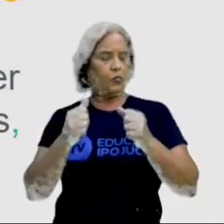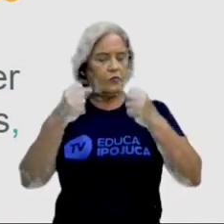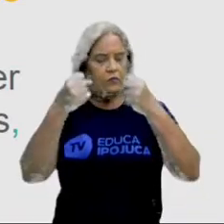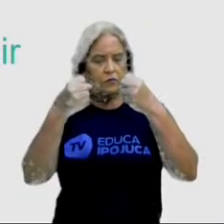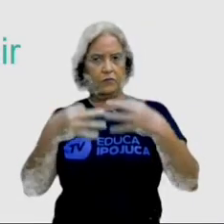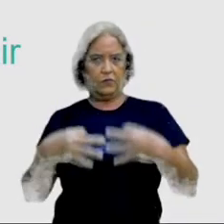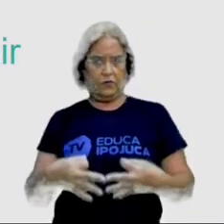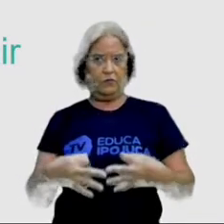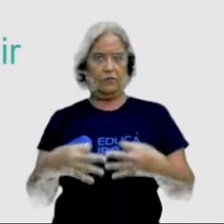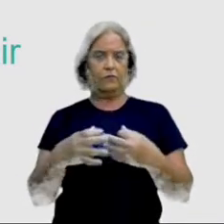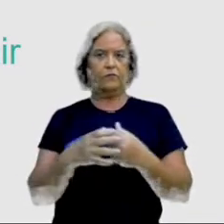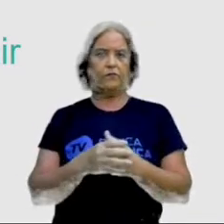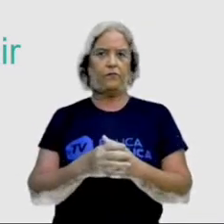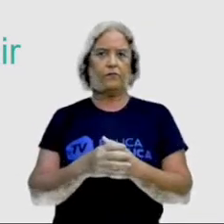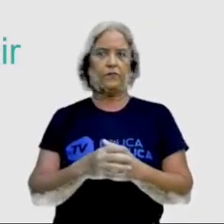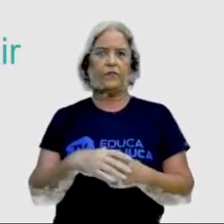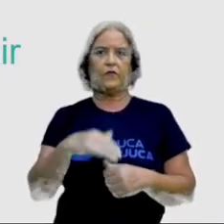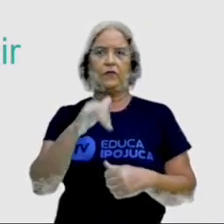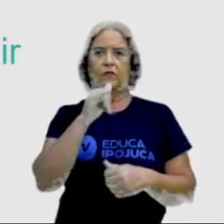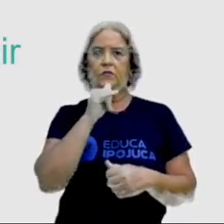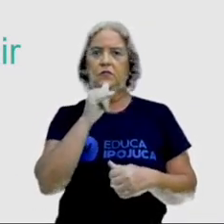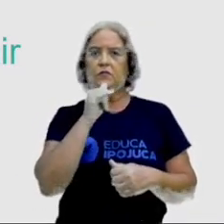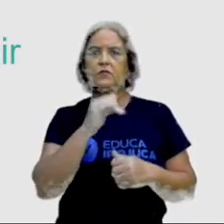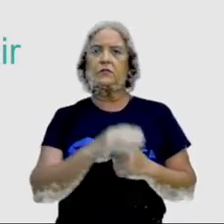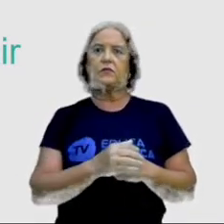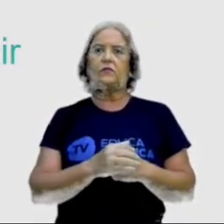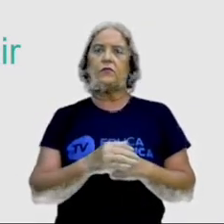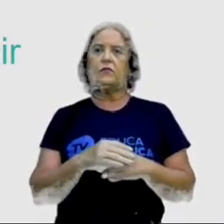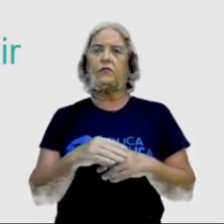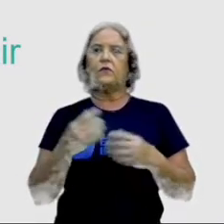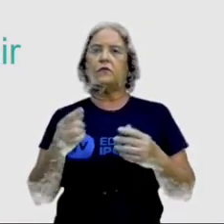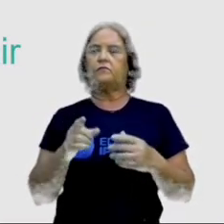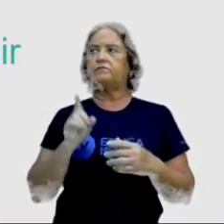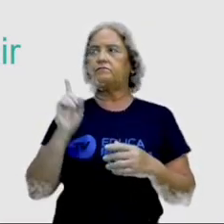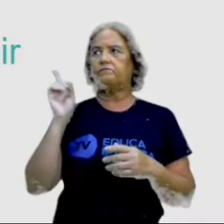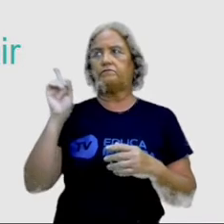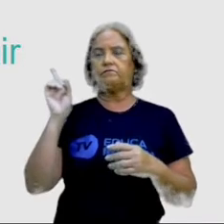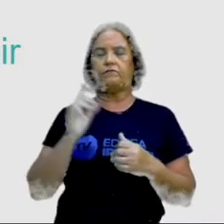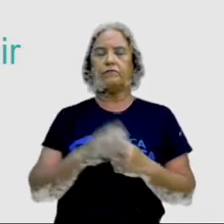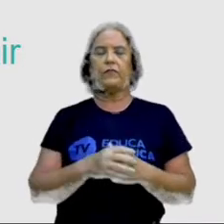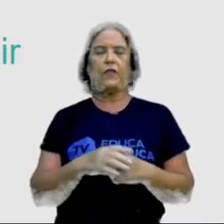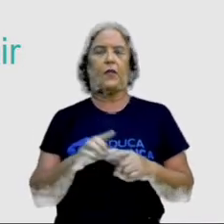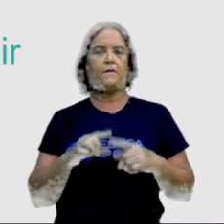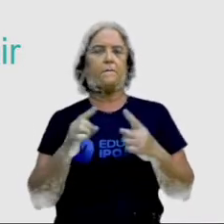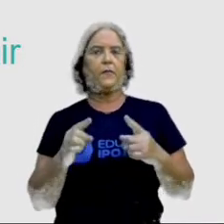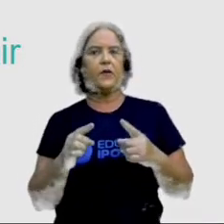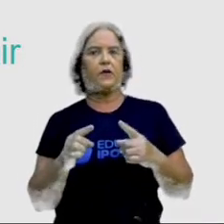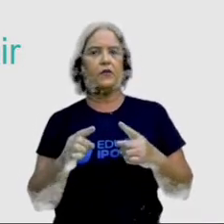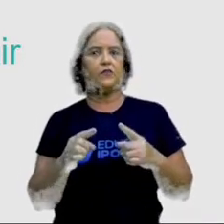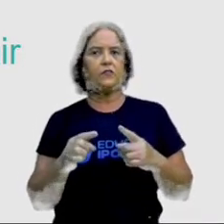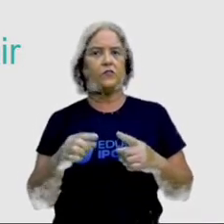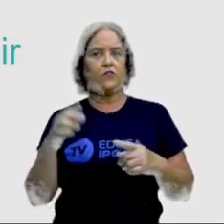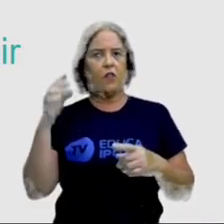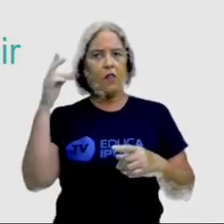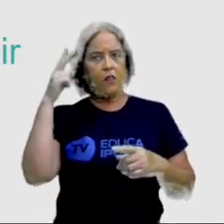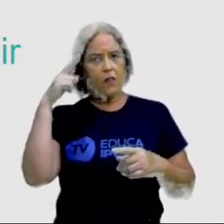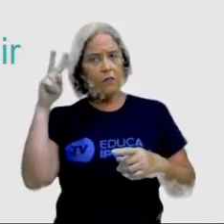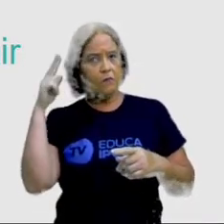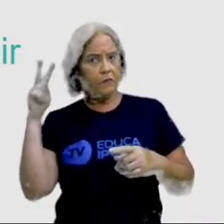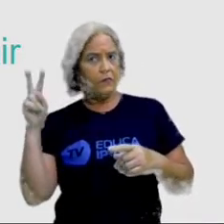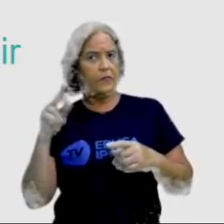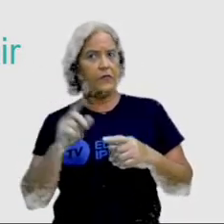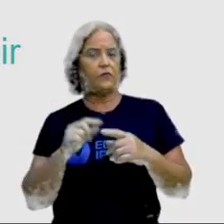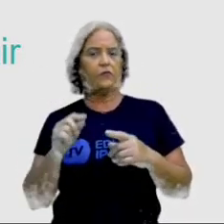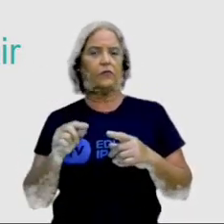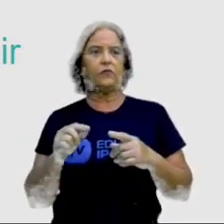tá bom? Então, os exemplos são esses aqui. Lembrando que os subject pronouns eu coloquei